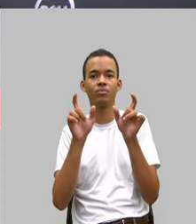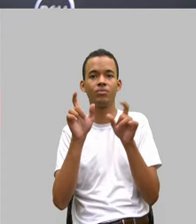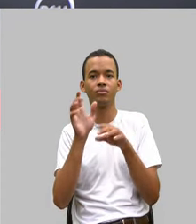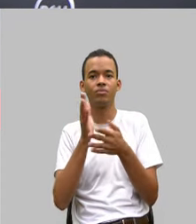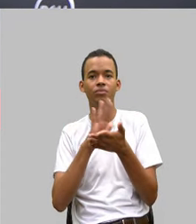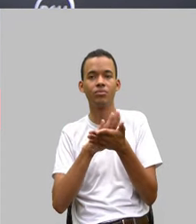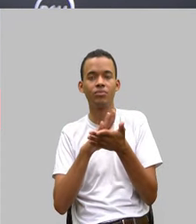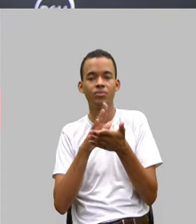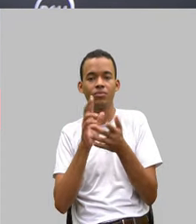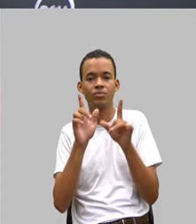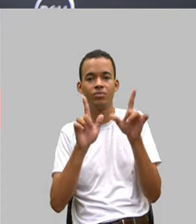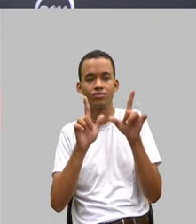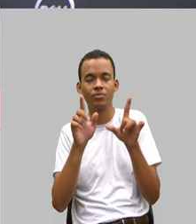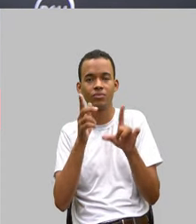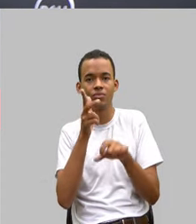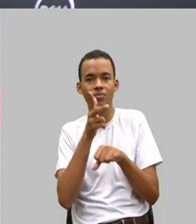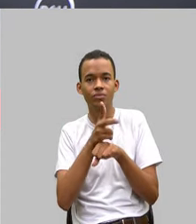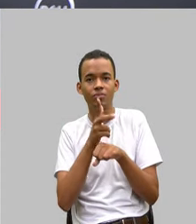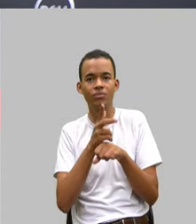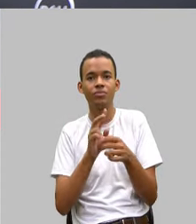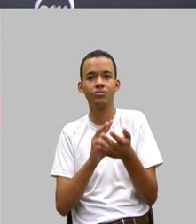epiléticas que a criança está